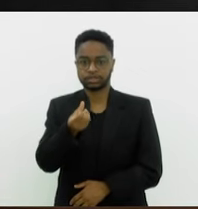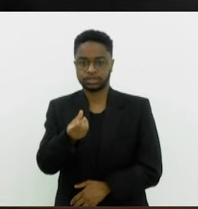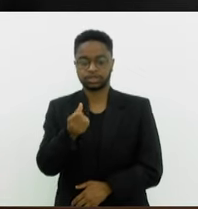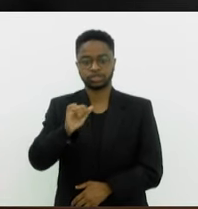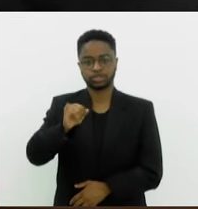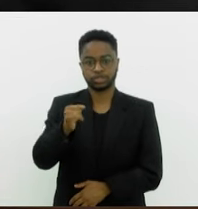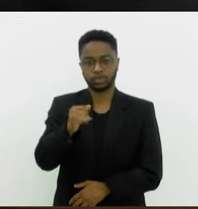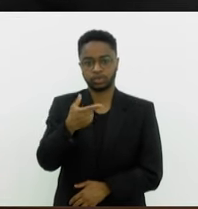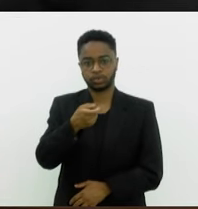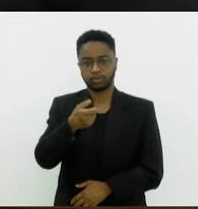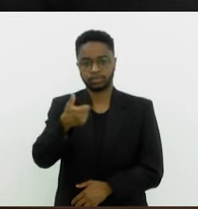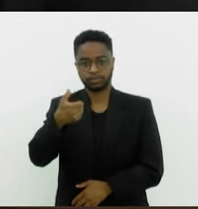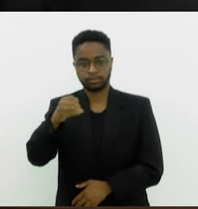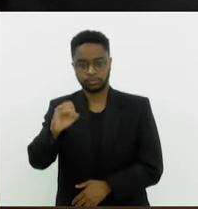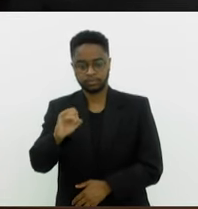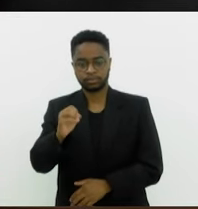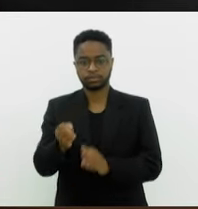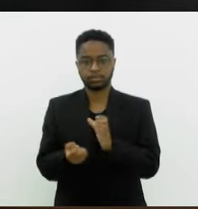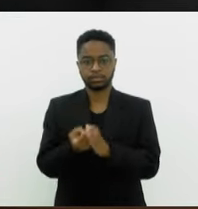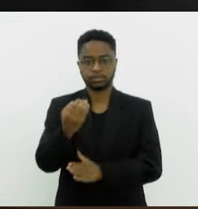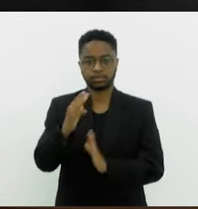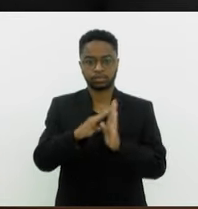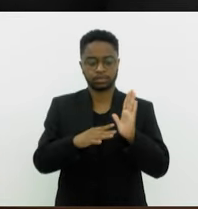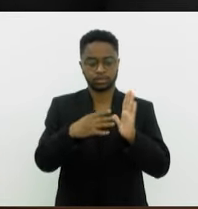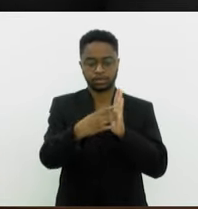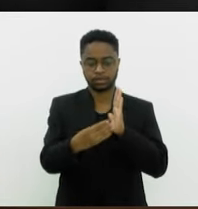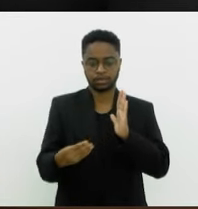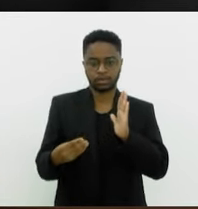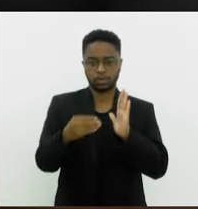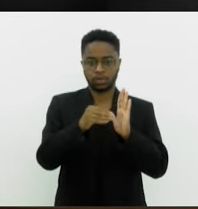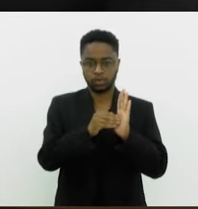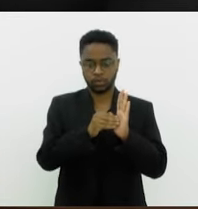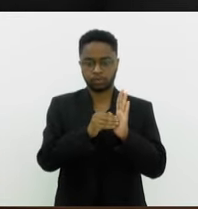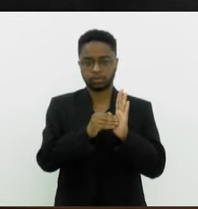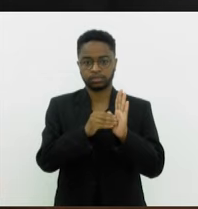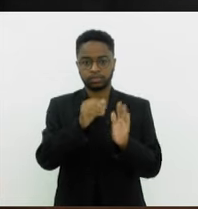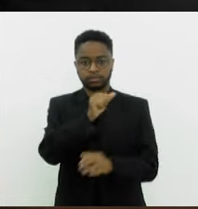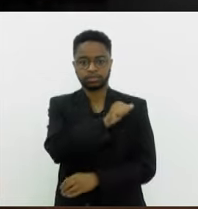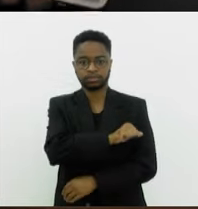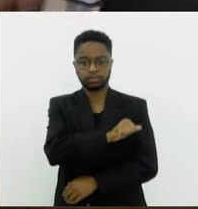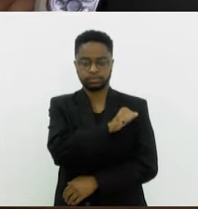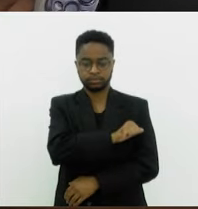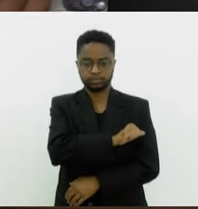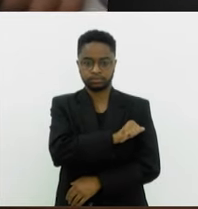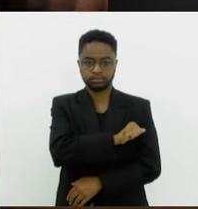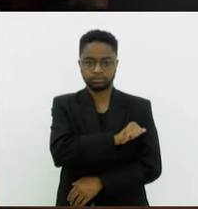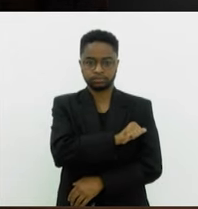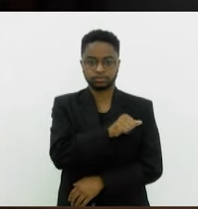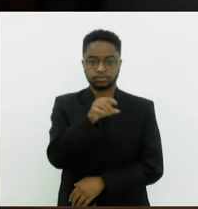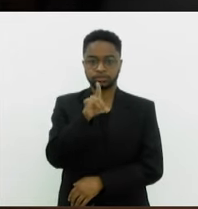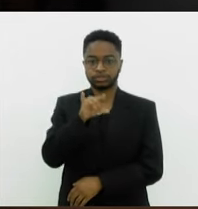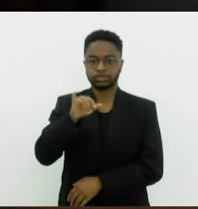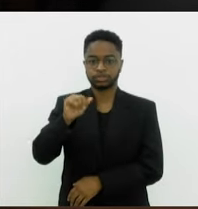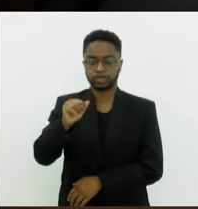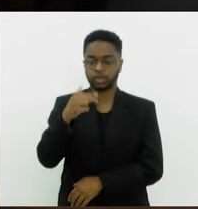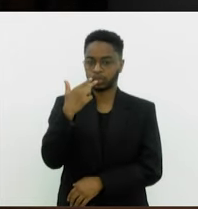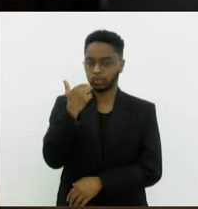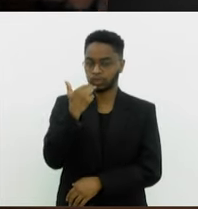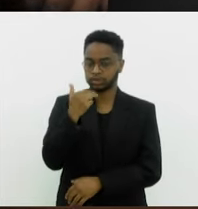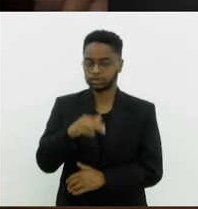2010, para instituir no calendário oficial do Estado do Rio de Janeiro o Dia da